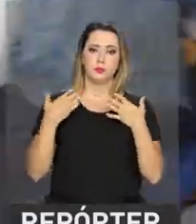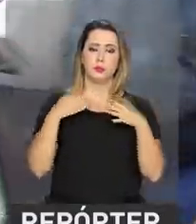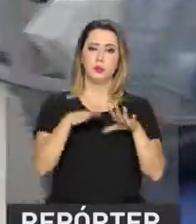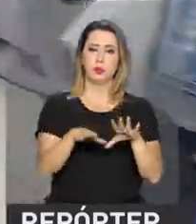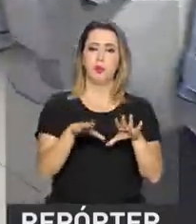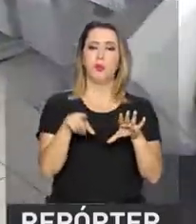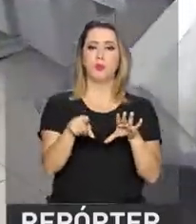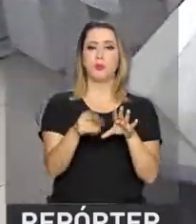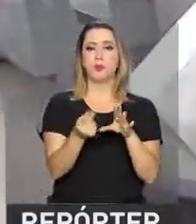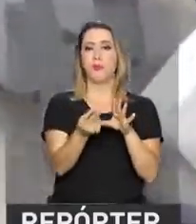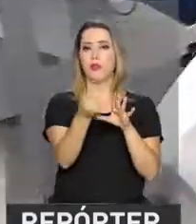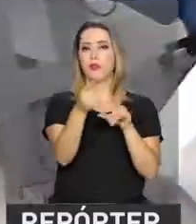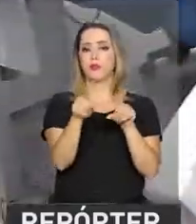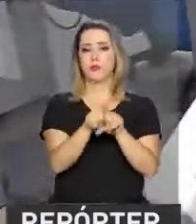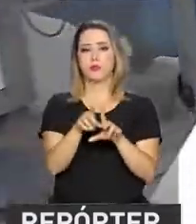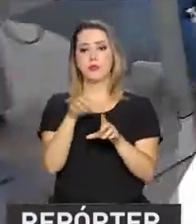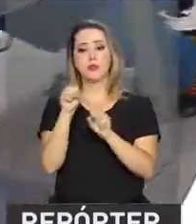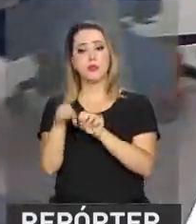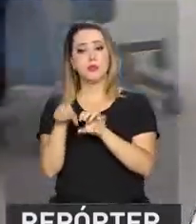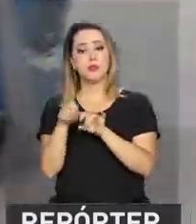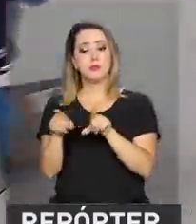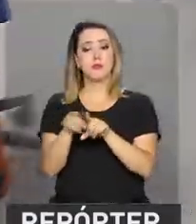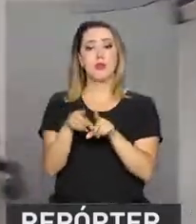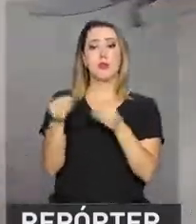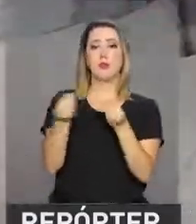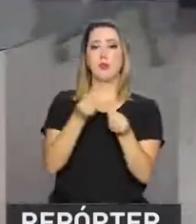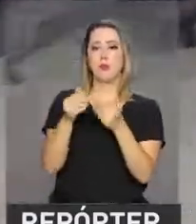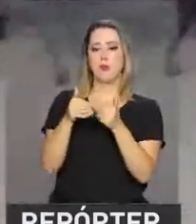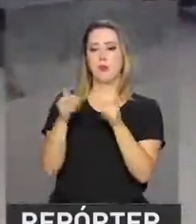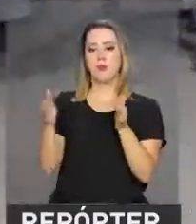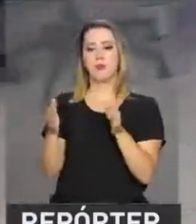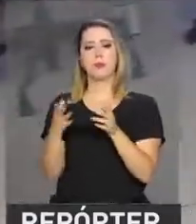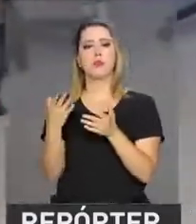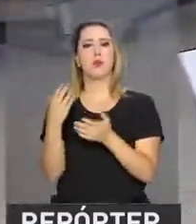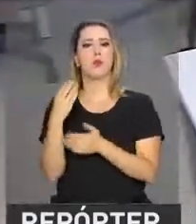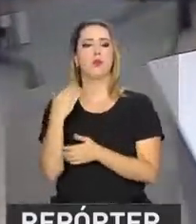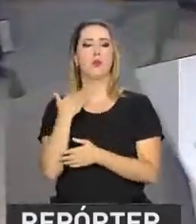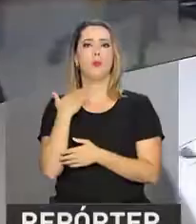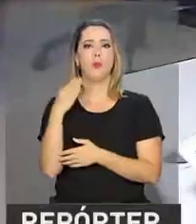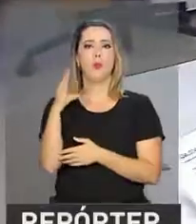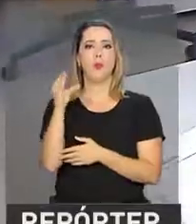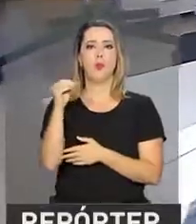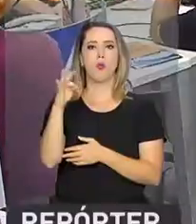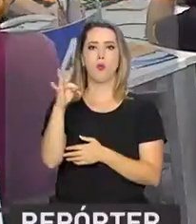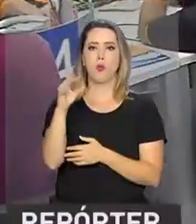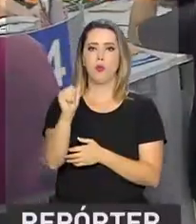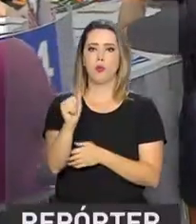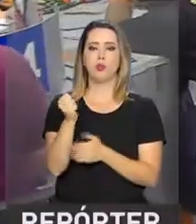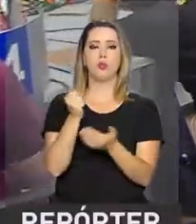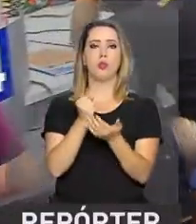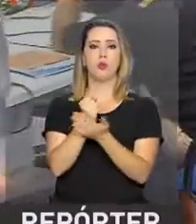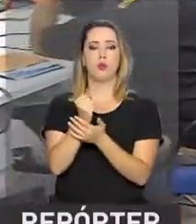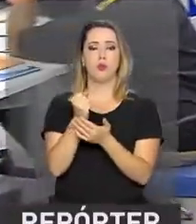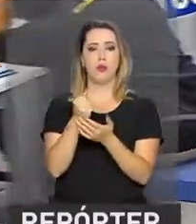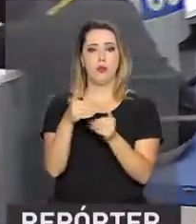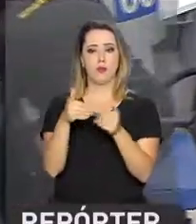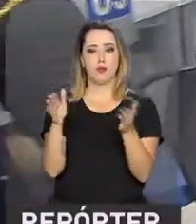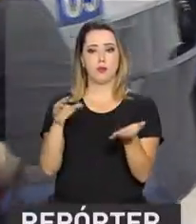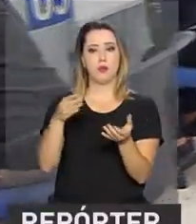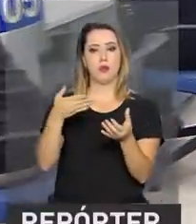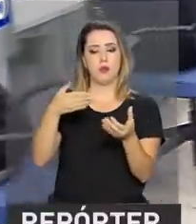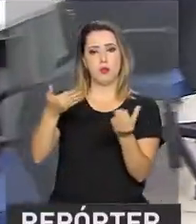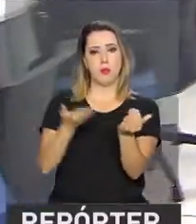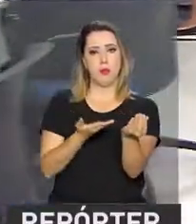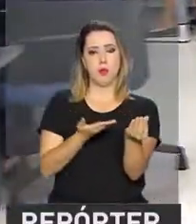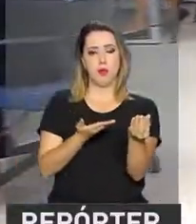e orientação relacionadas à abertura de contas aquisição de máquinas de cartões e pedidos de